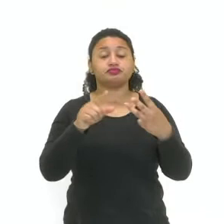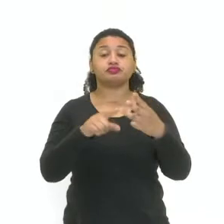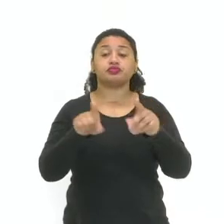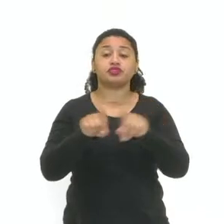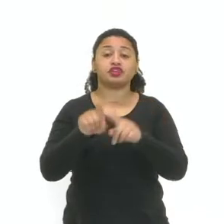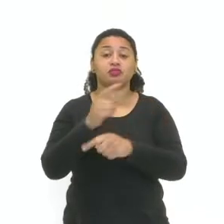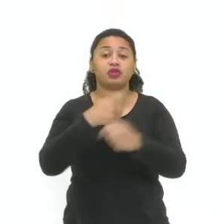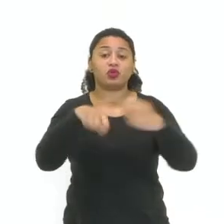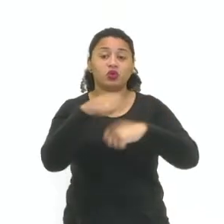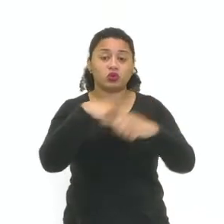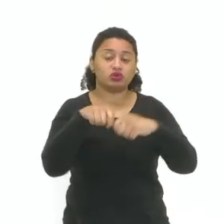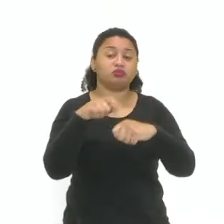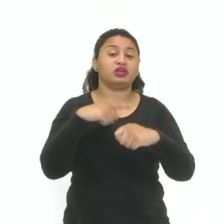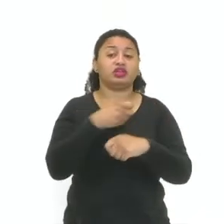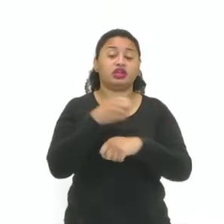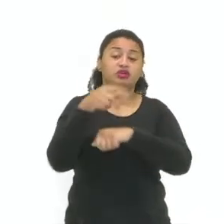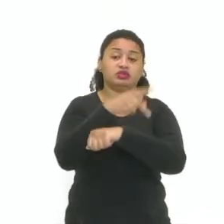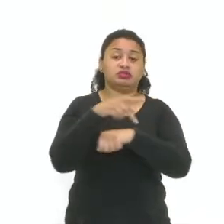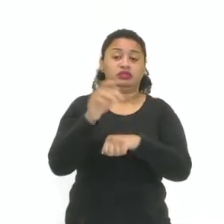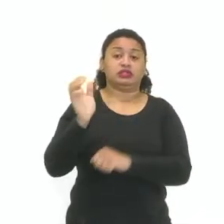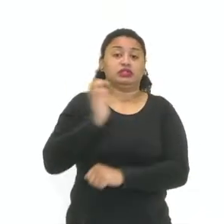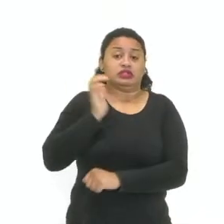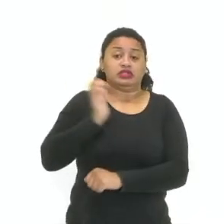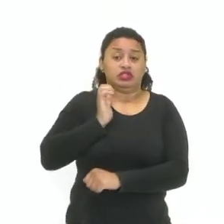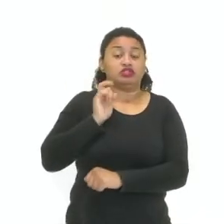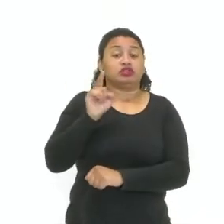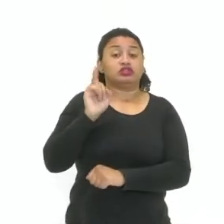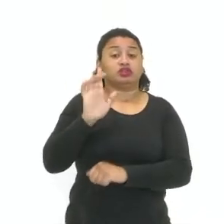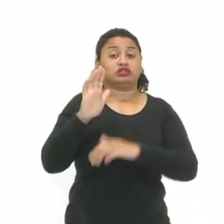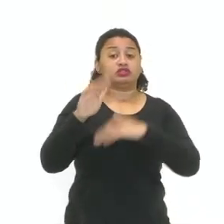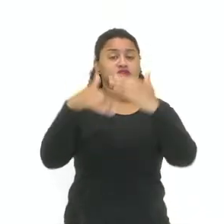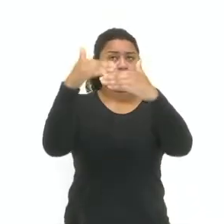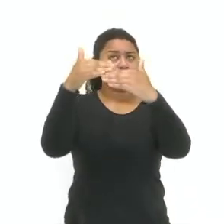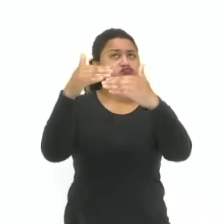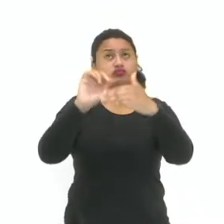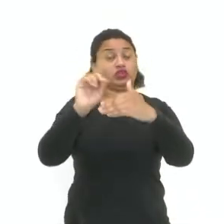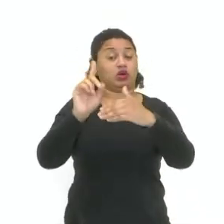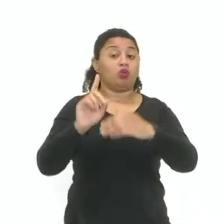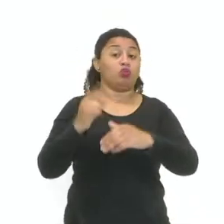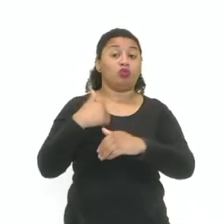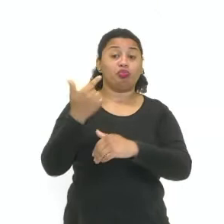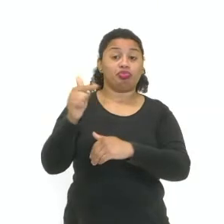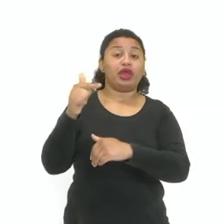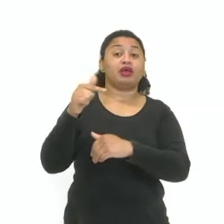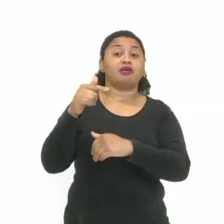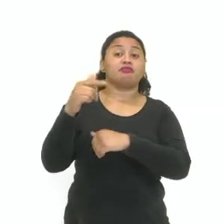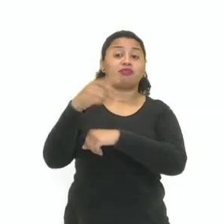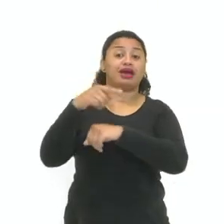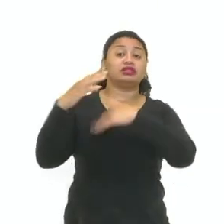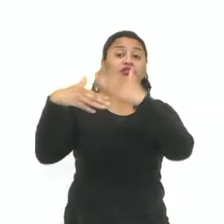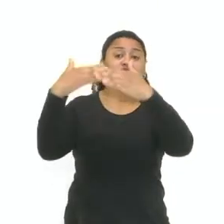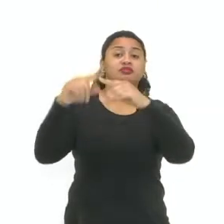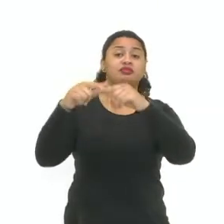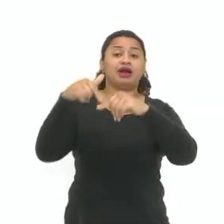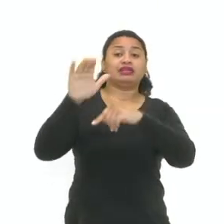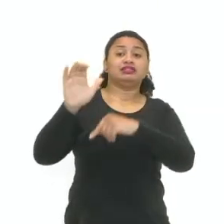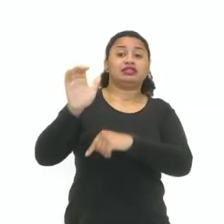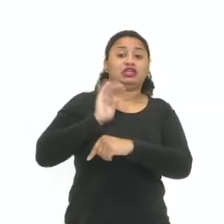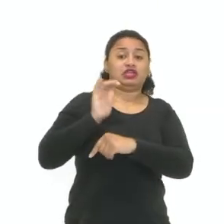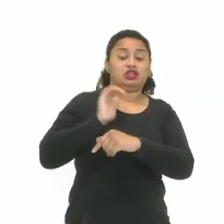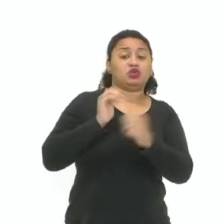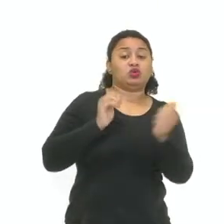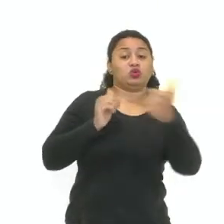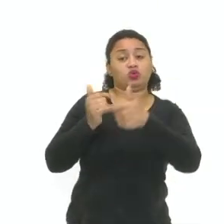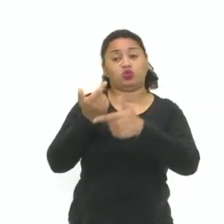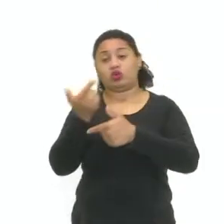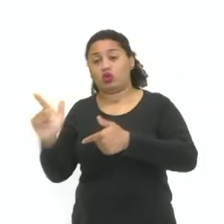mais ricos, não no sentido de serem desenvolvidos já, tá? Nenhum país africano é desenvolvido, mas um pouco mais rico que a média, um pouco